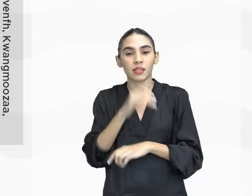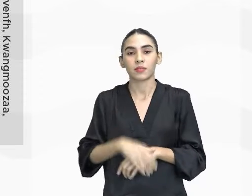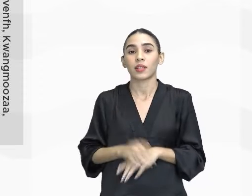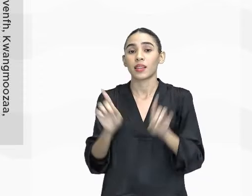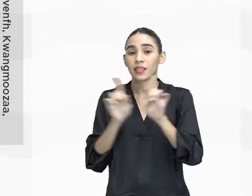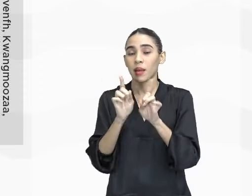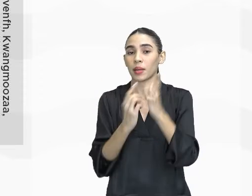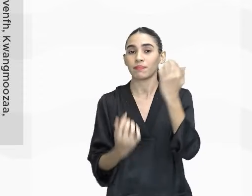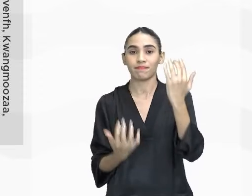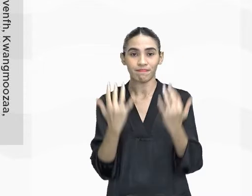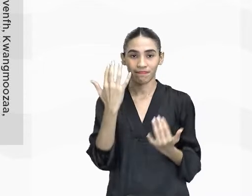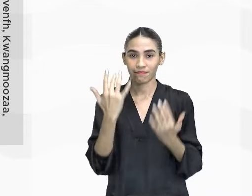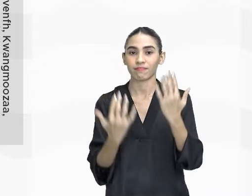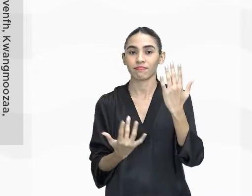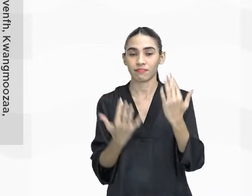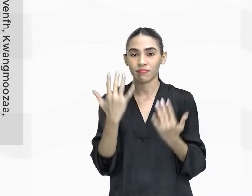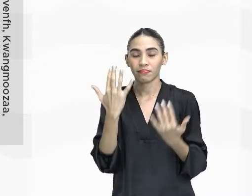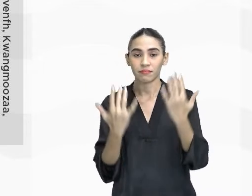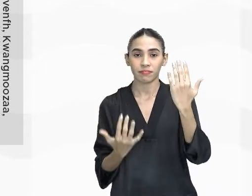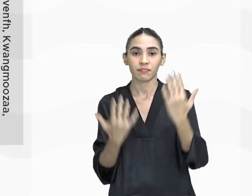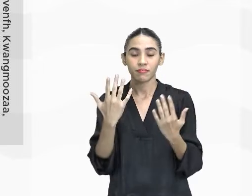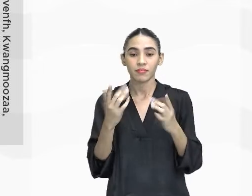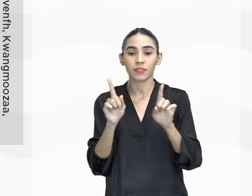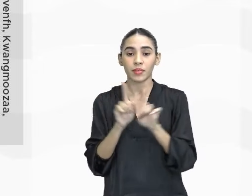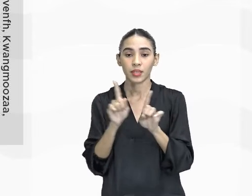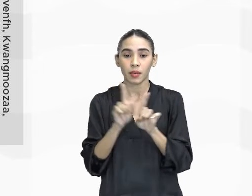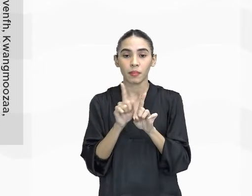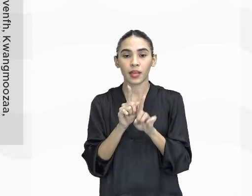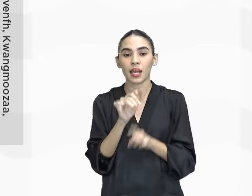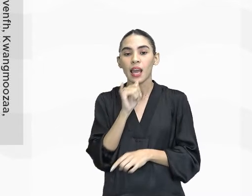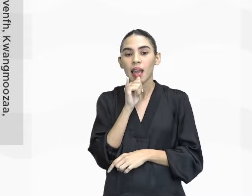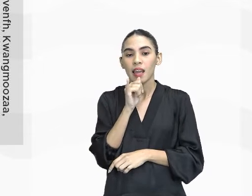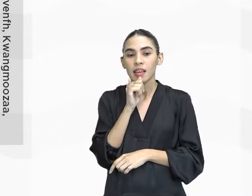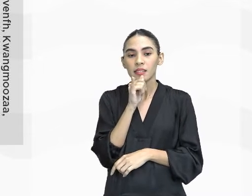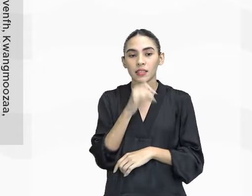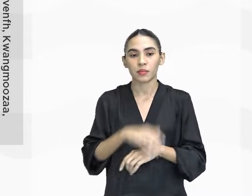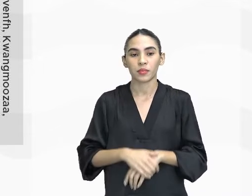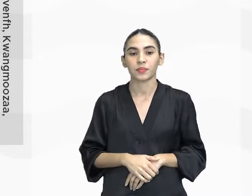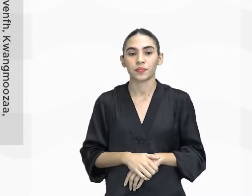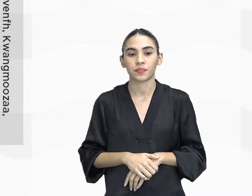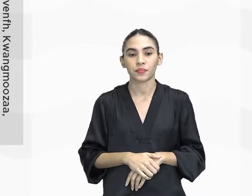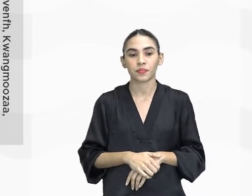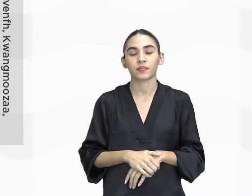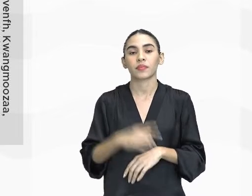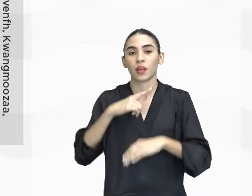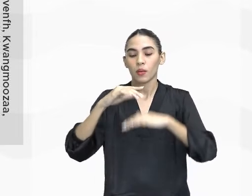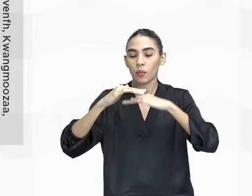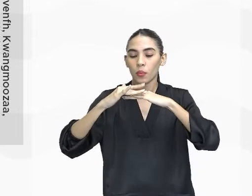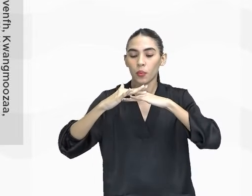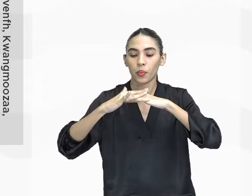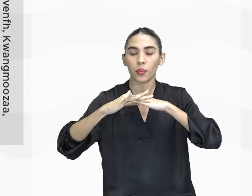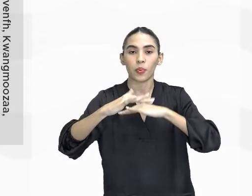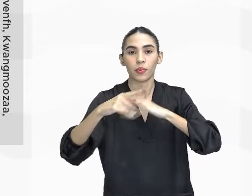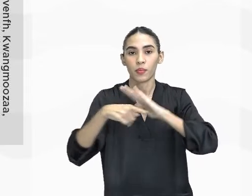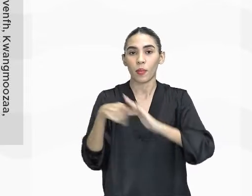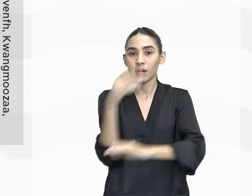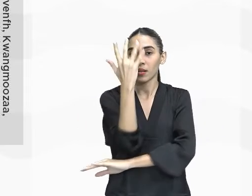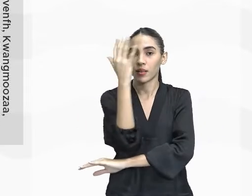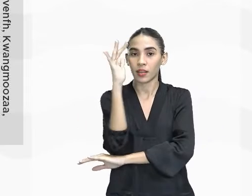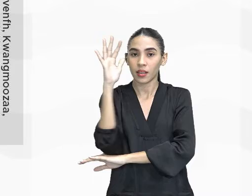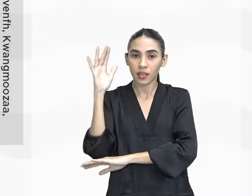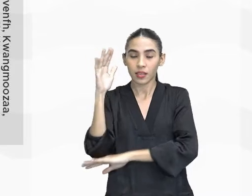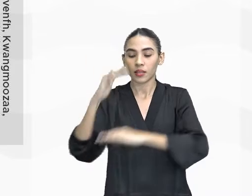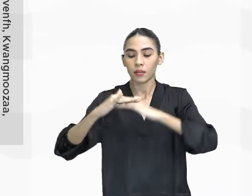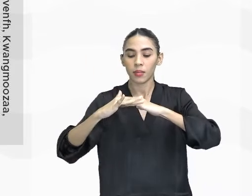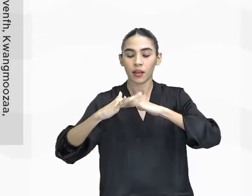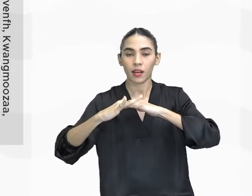incêndios florestais, as tufas fumegantes, né? As tufas que são ali uma cobertura, né, de origem vegetal que fica ali sobre o